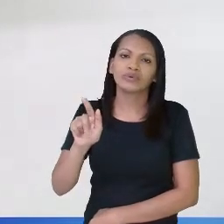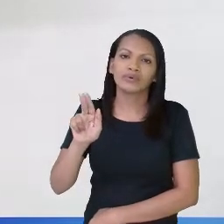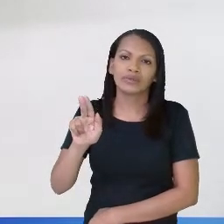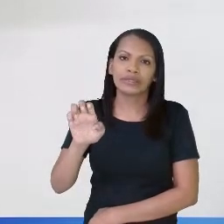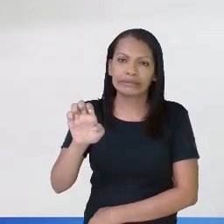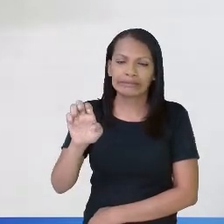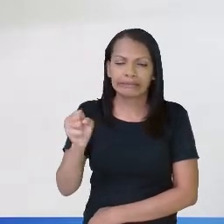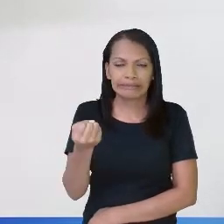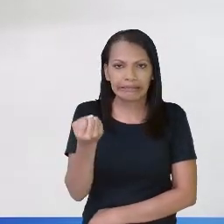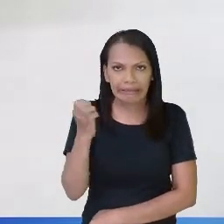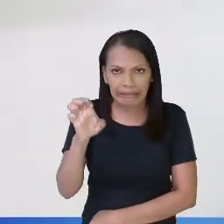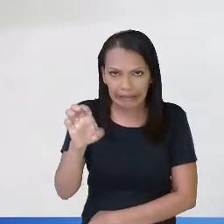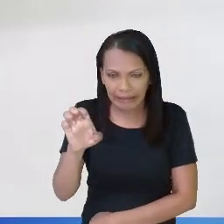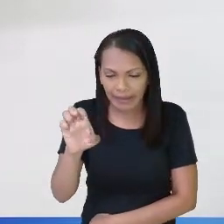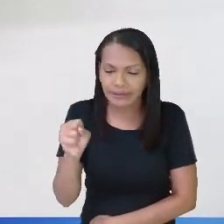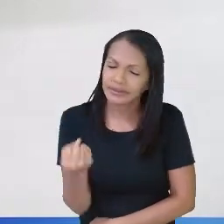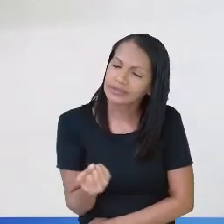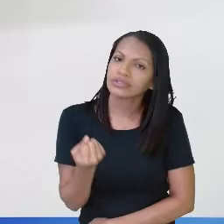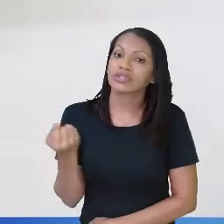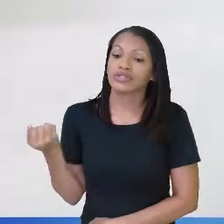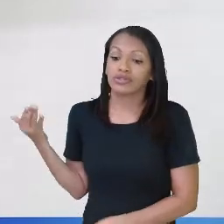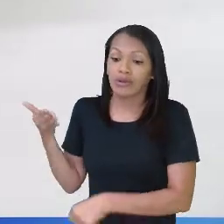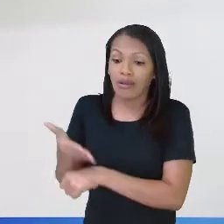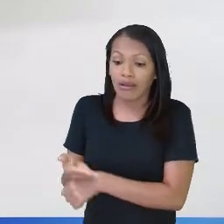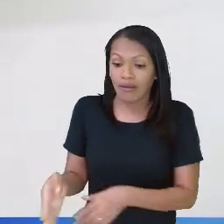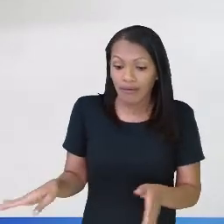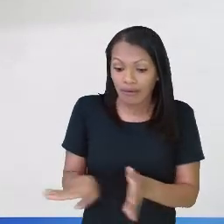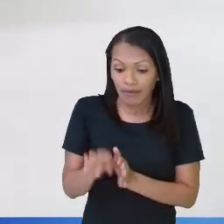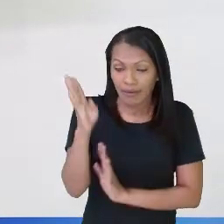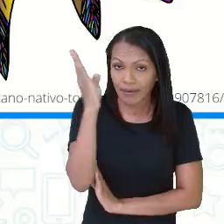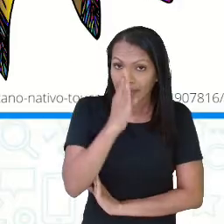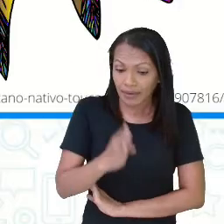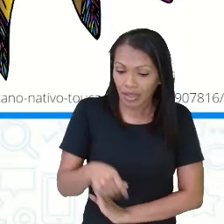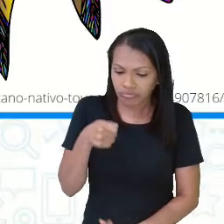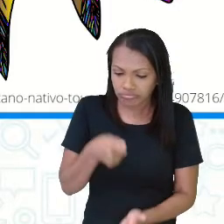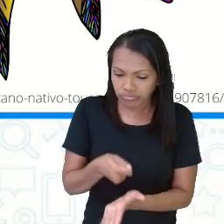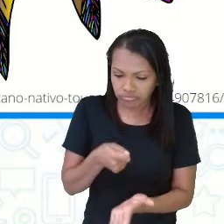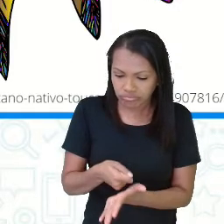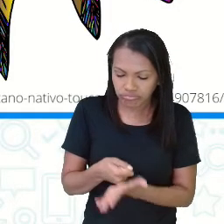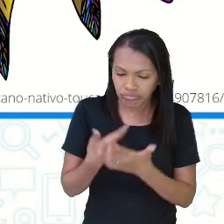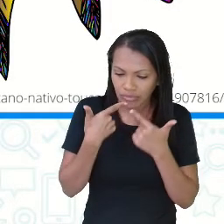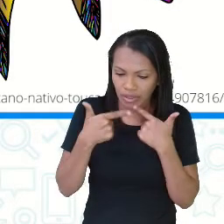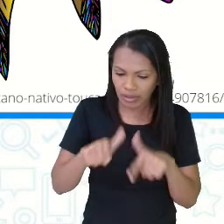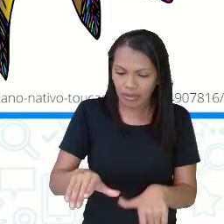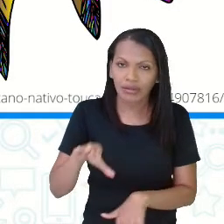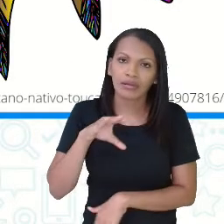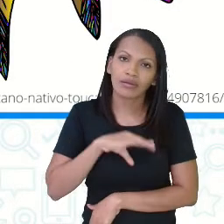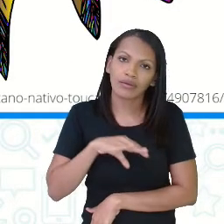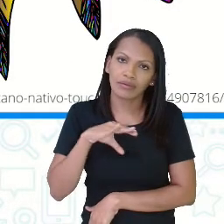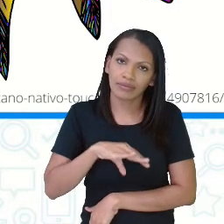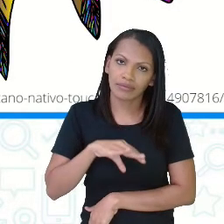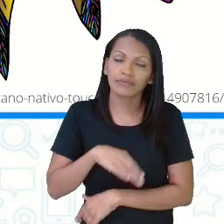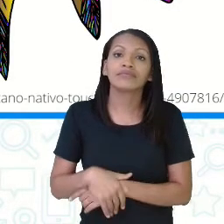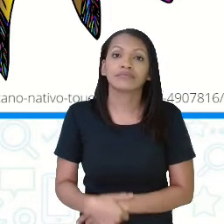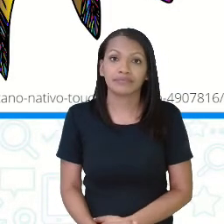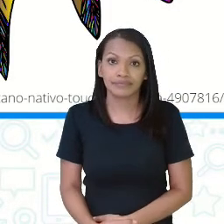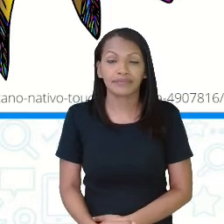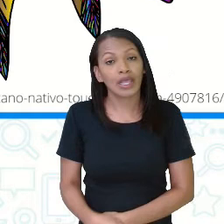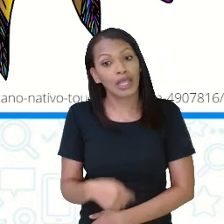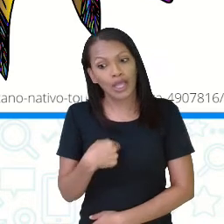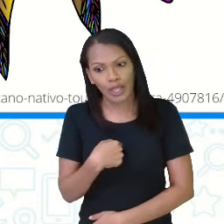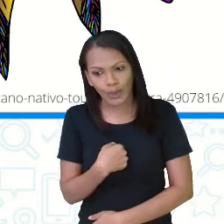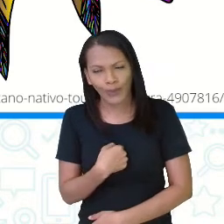língua portuguesa. Então, se tivesse seguido a ordem natural das coisas, eu não seria professora de língua portuguesa, sim professora